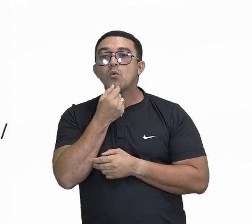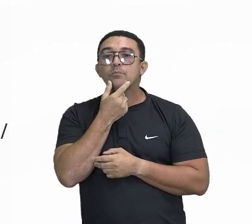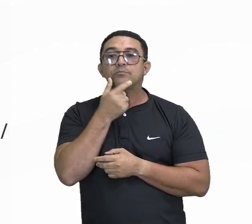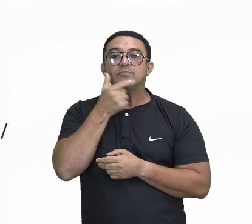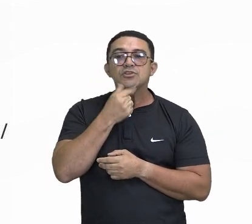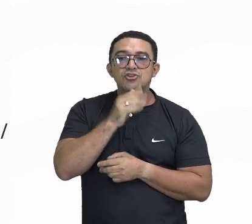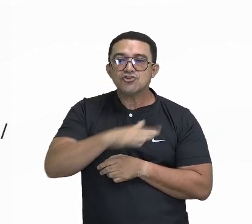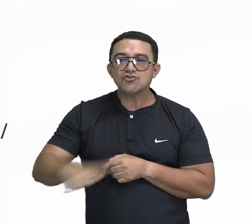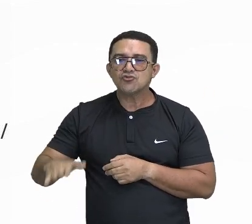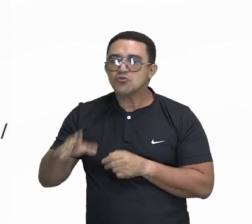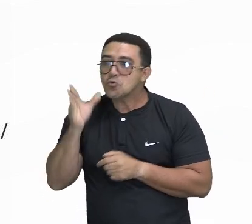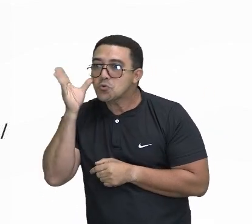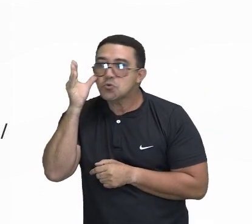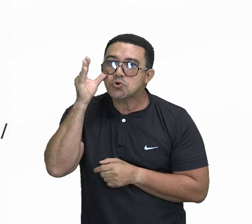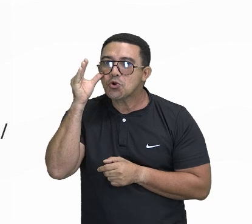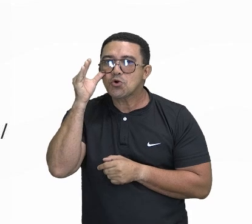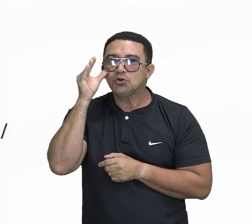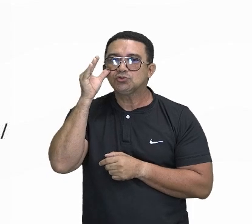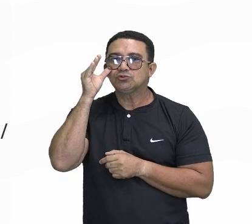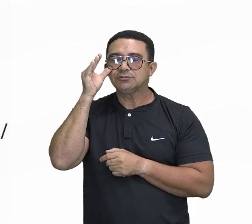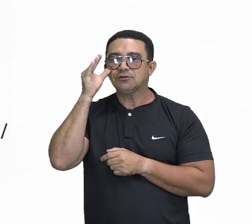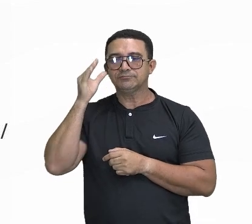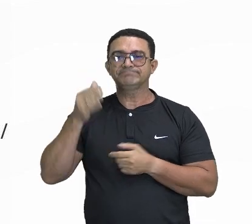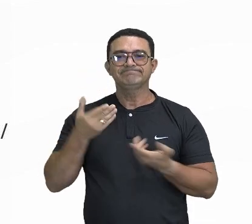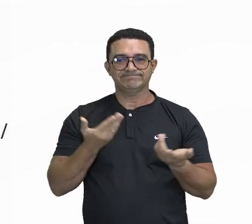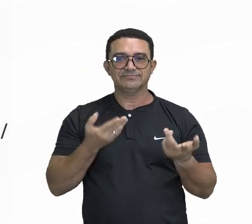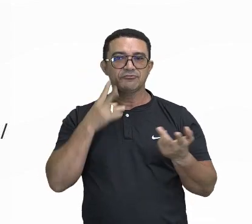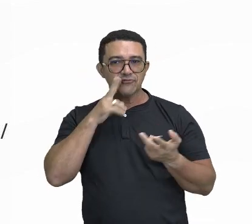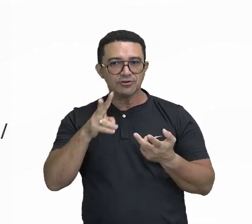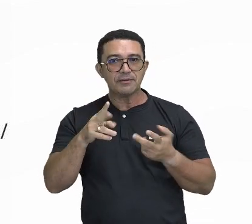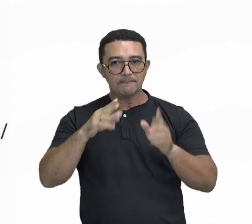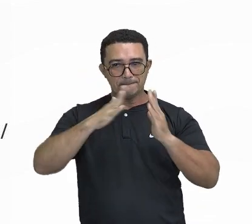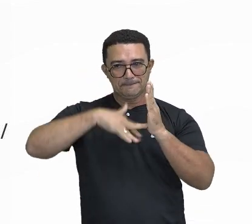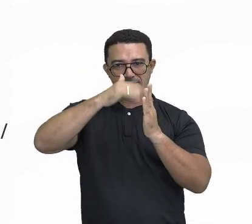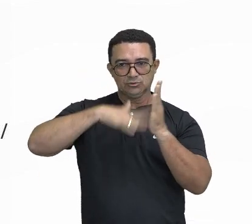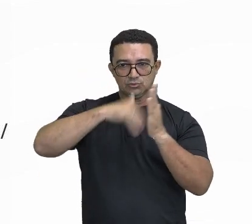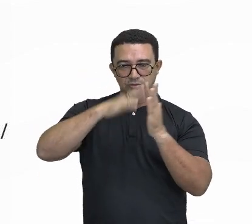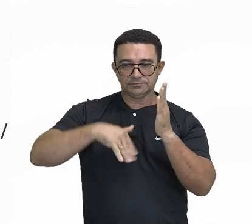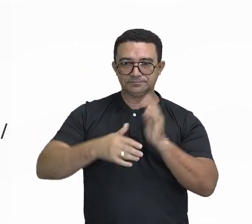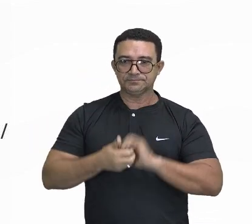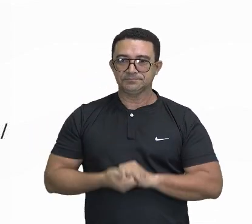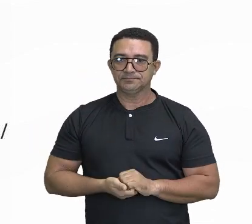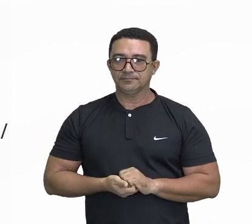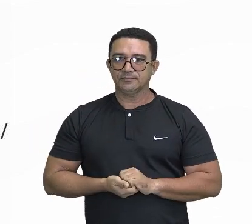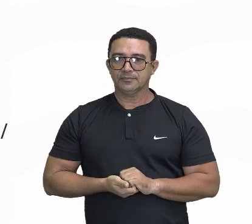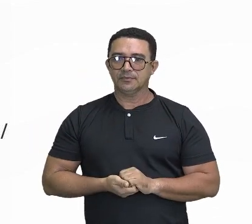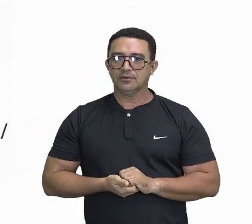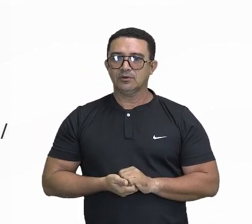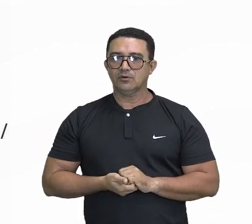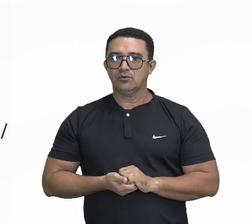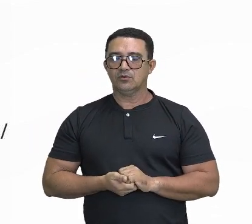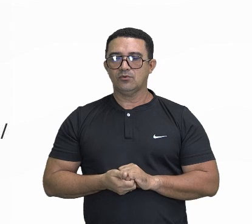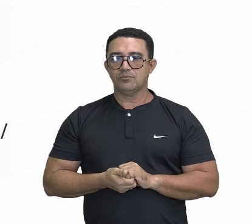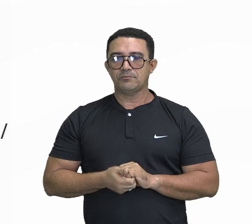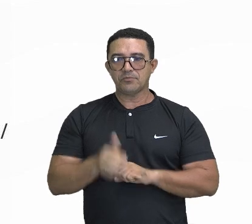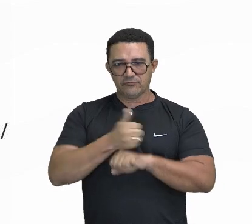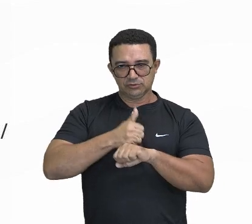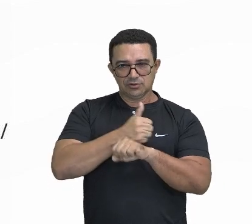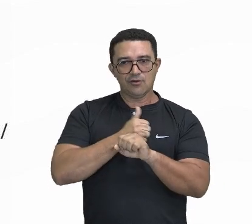modelos reais nas suas pinturas, como vocês podem ver. Também a arte, o artista, ele